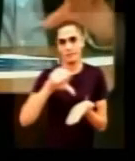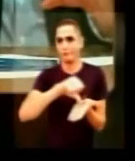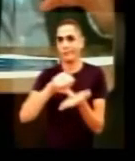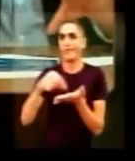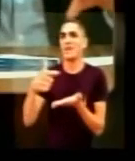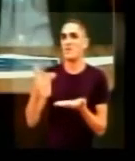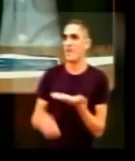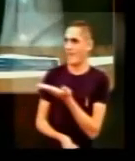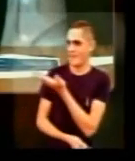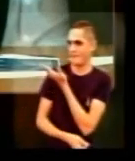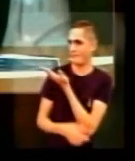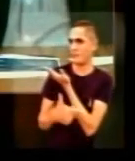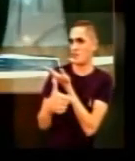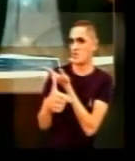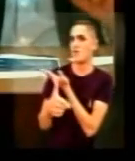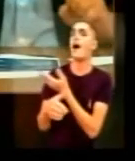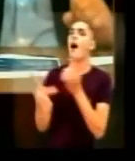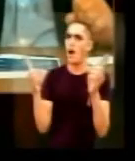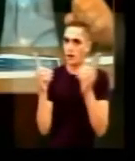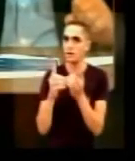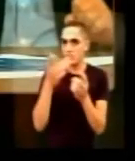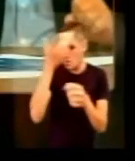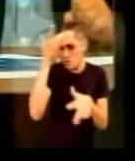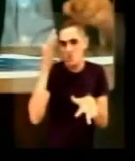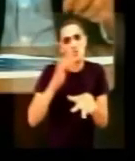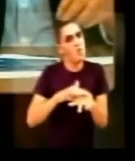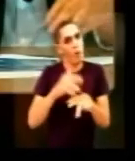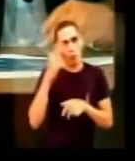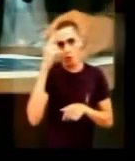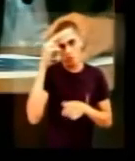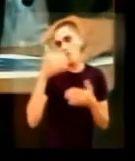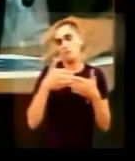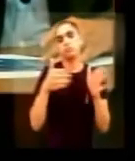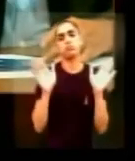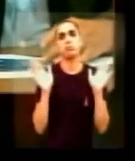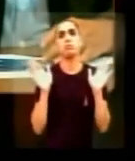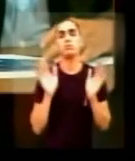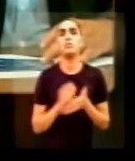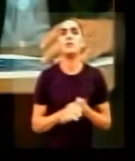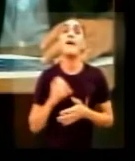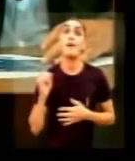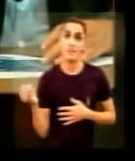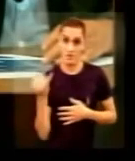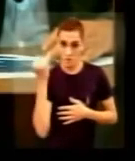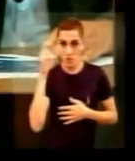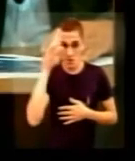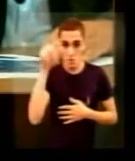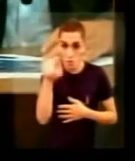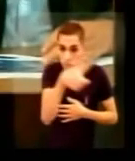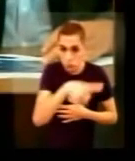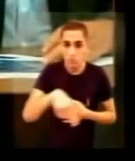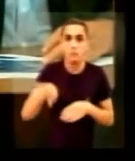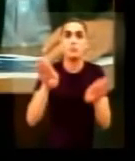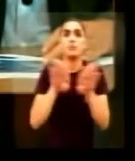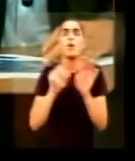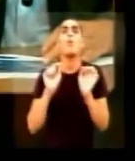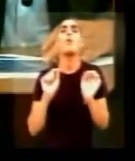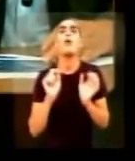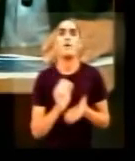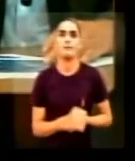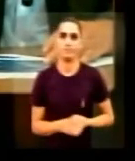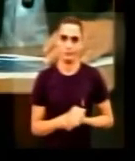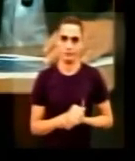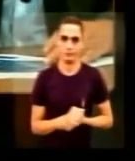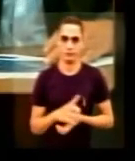lista, atendem paciente normal. Tá? É importante lembrar também